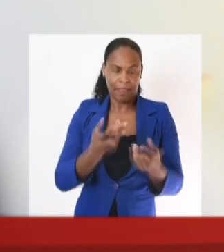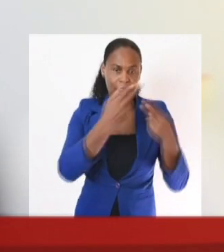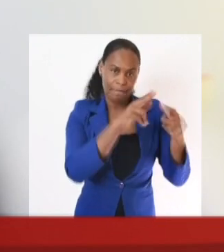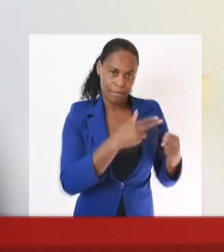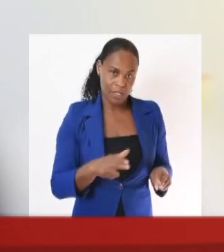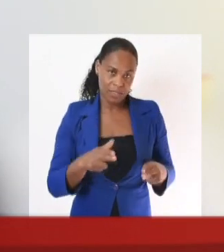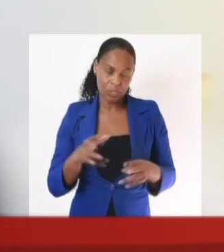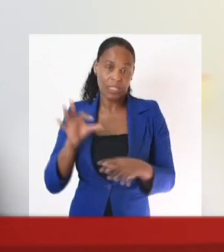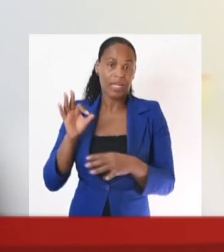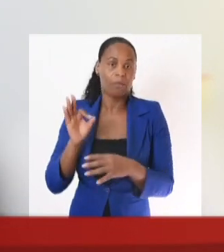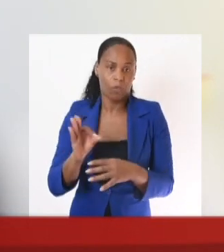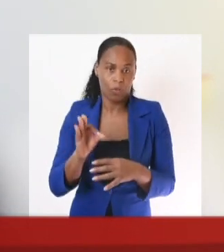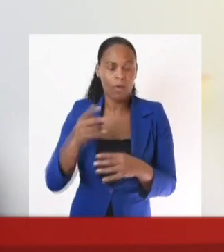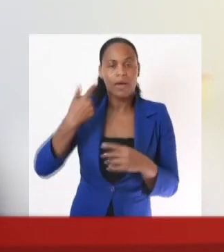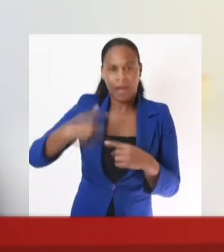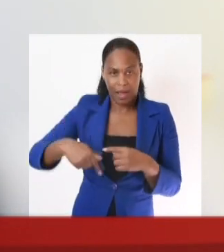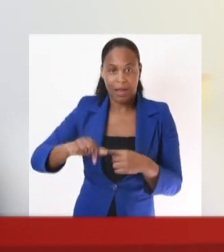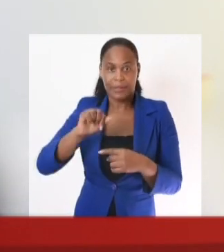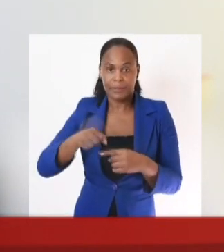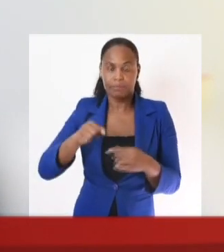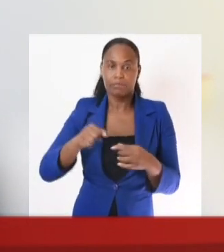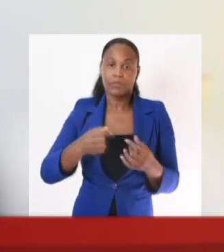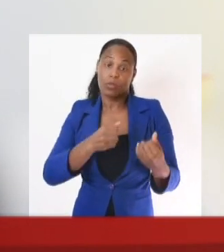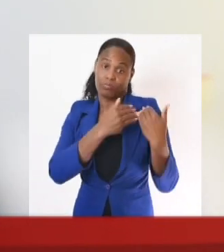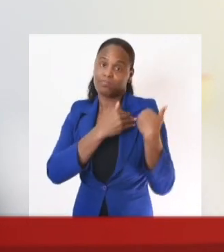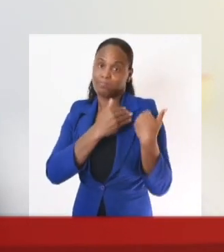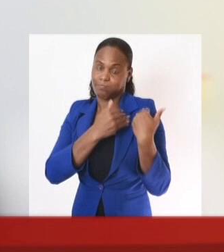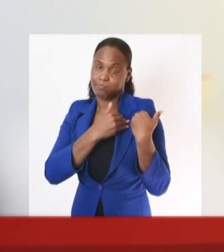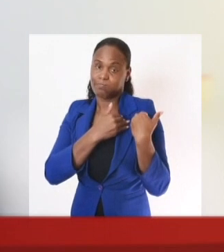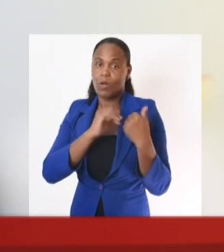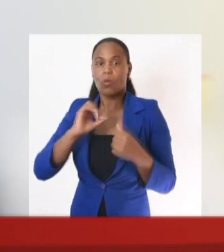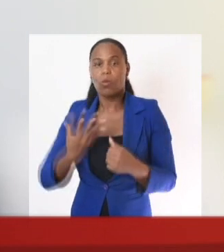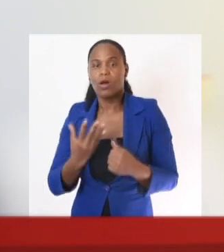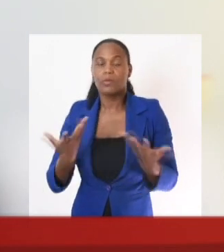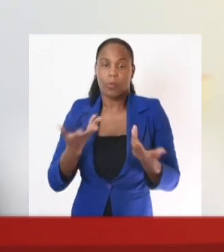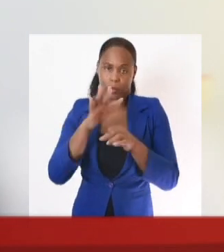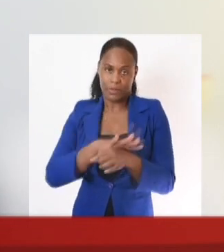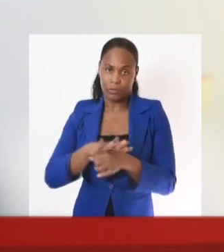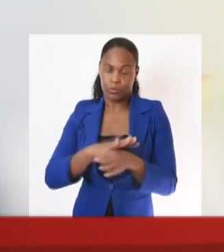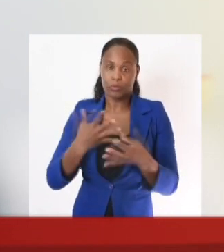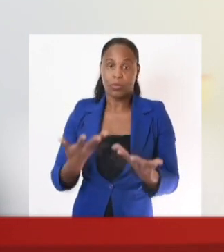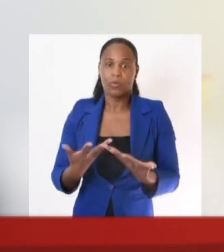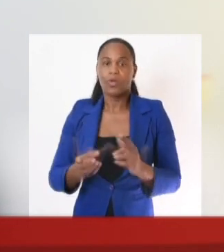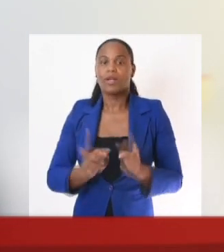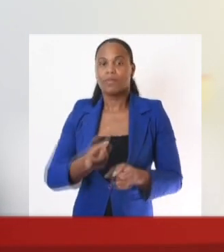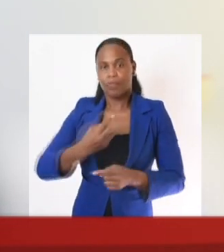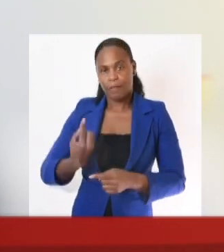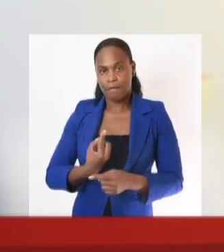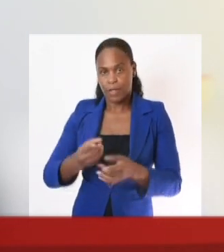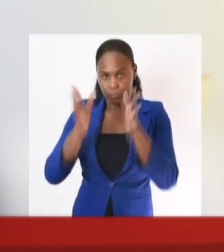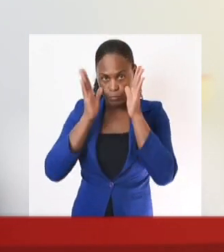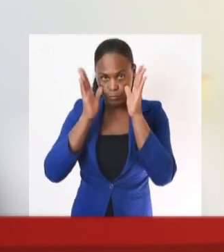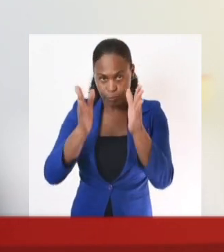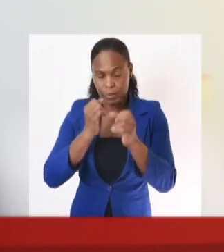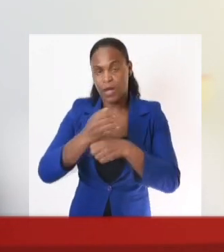certeza de que em diversos graus existe uma corresponsabilidade quanto à atual situação e que